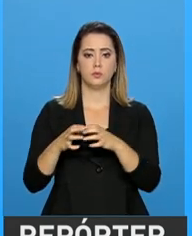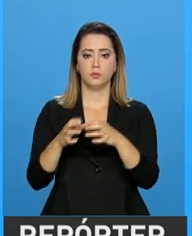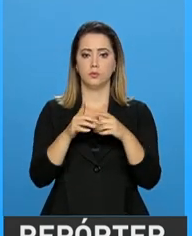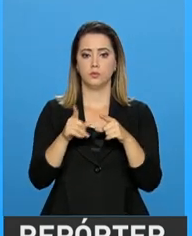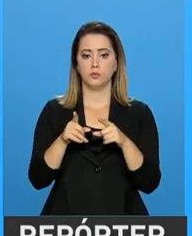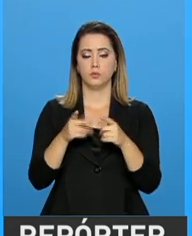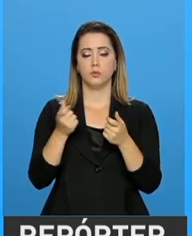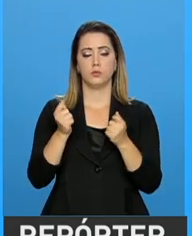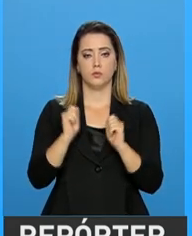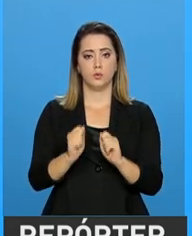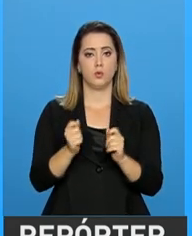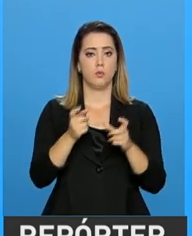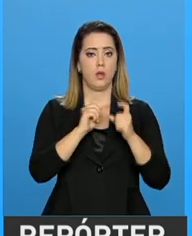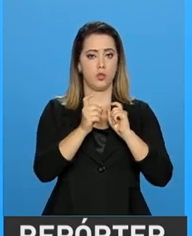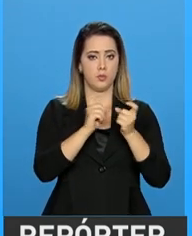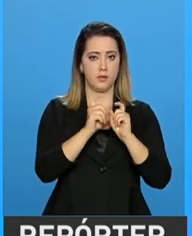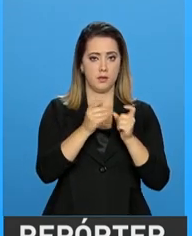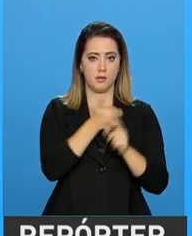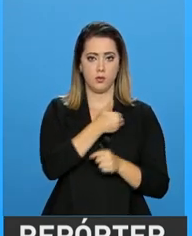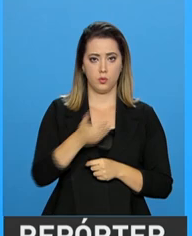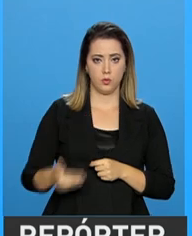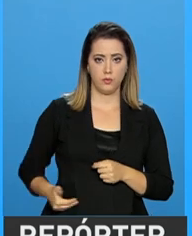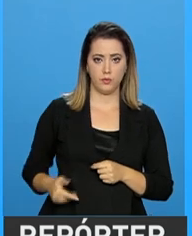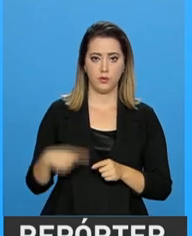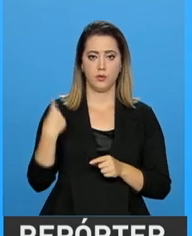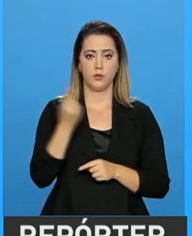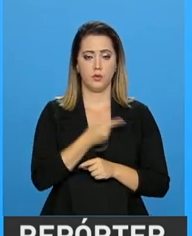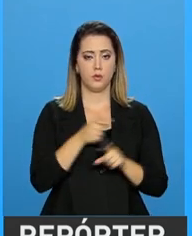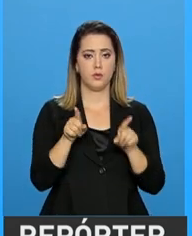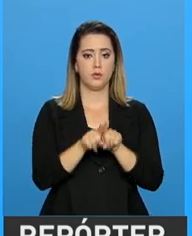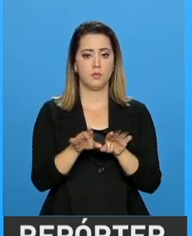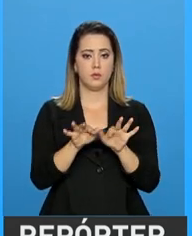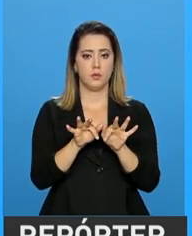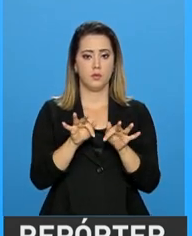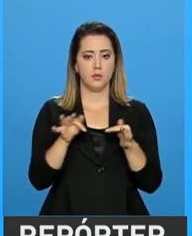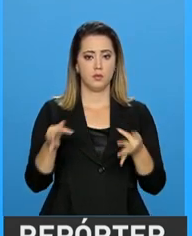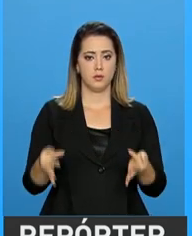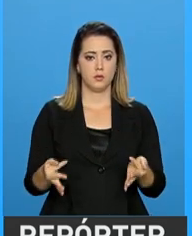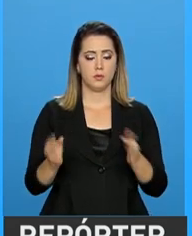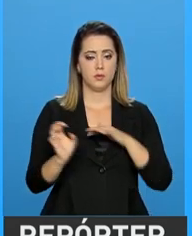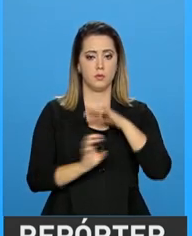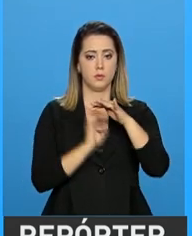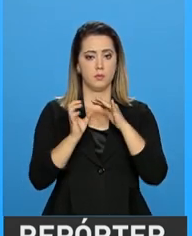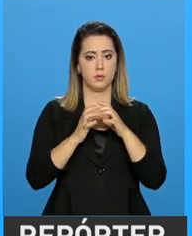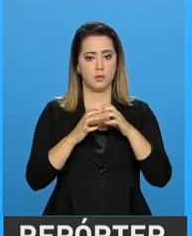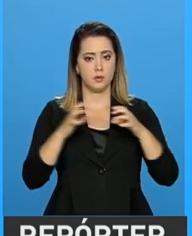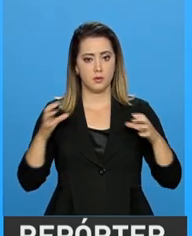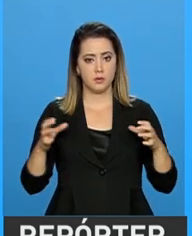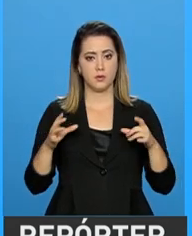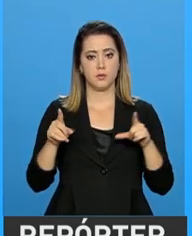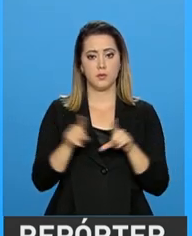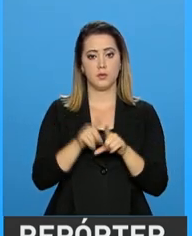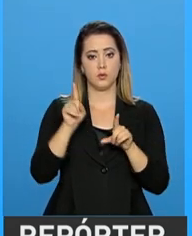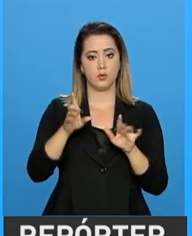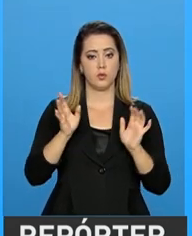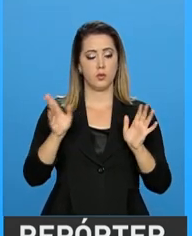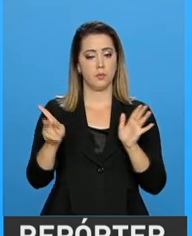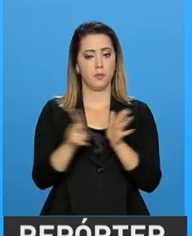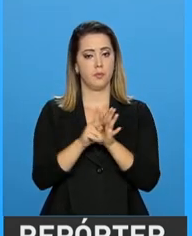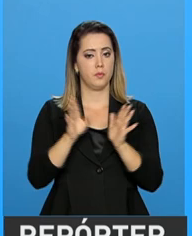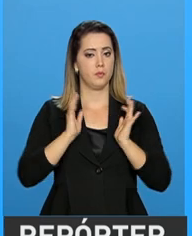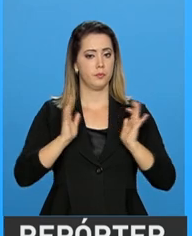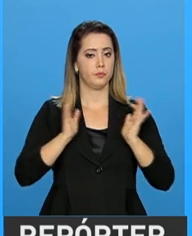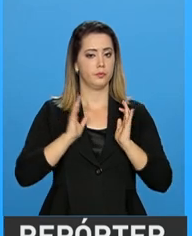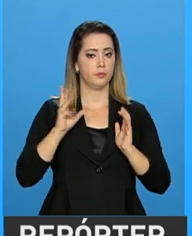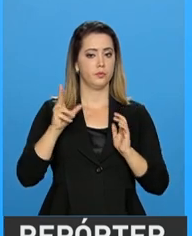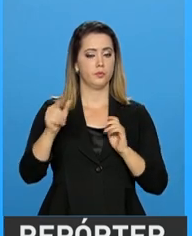regulatórias sabemos também empresas de grande porte que são patrimônio de todos os